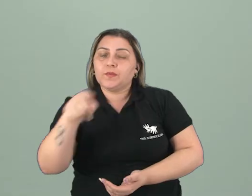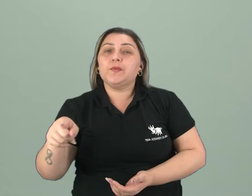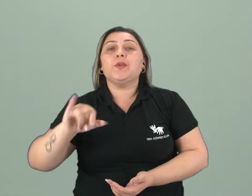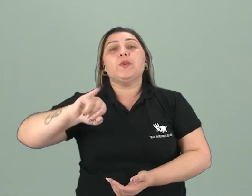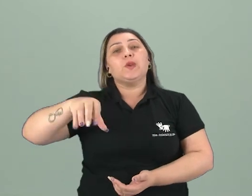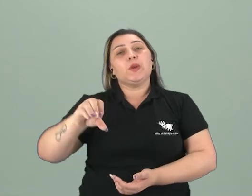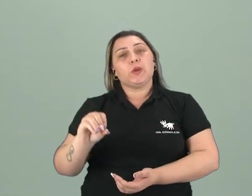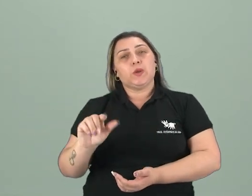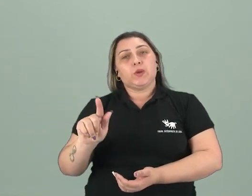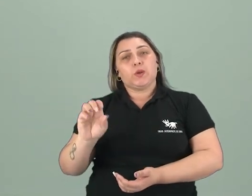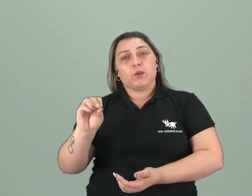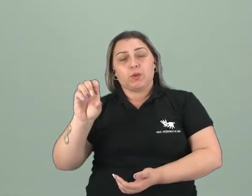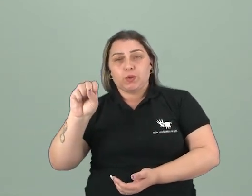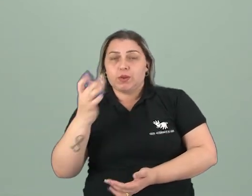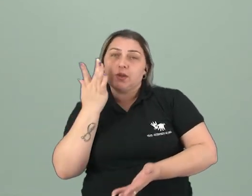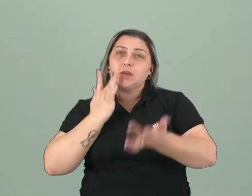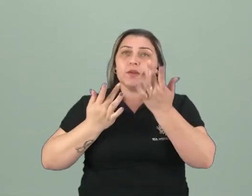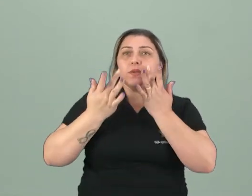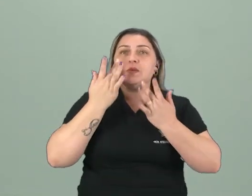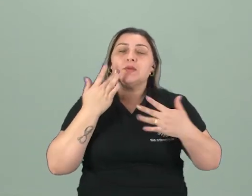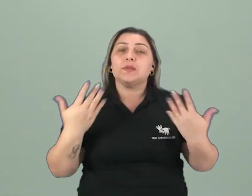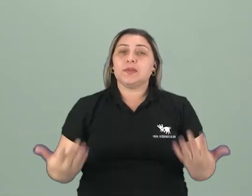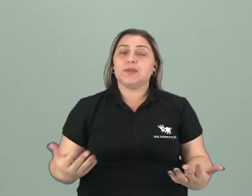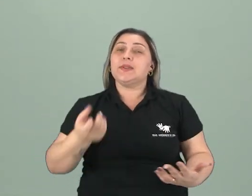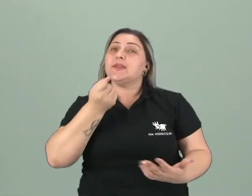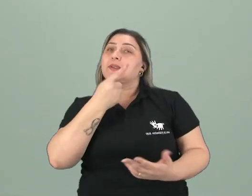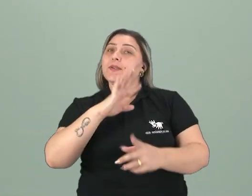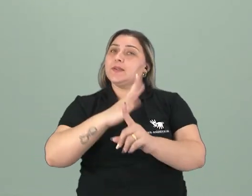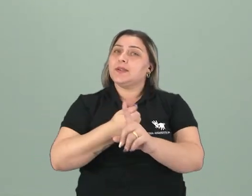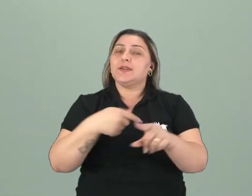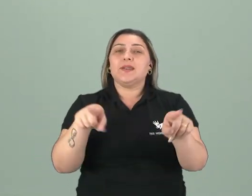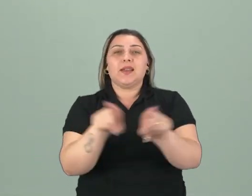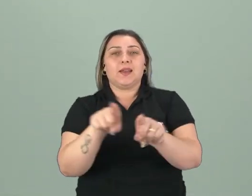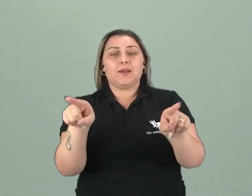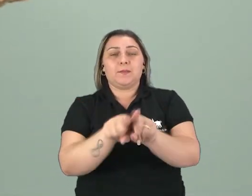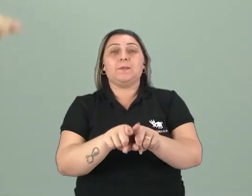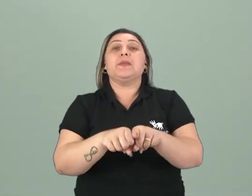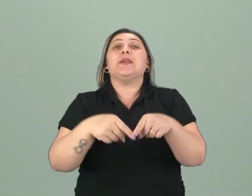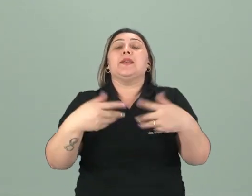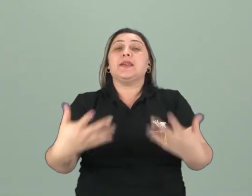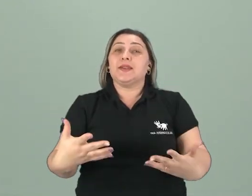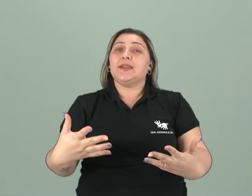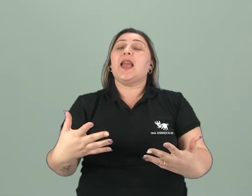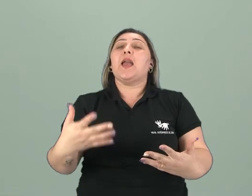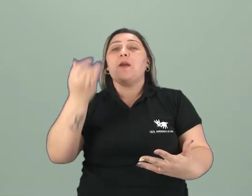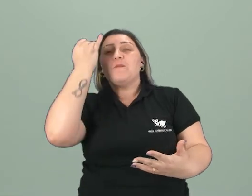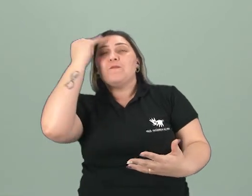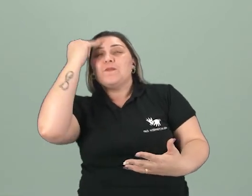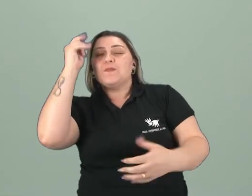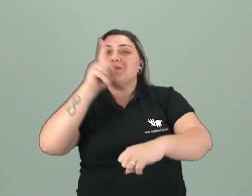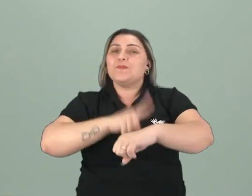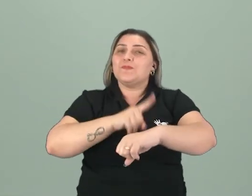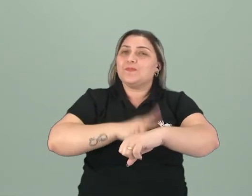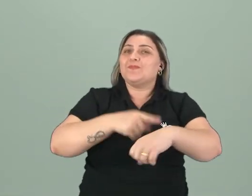jogos teatrais, que assim como na comédia dell'arte, também são jogos de improvisação.